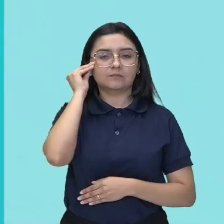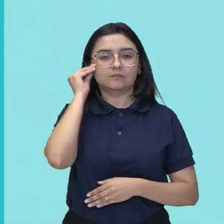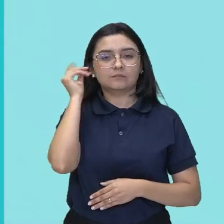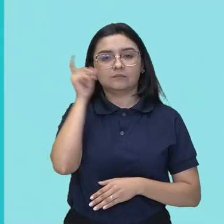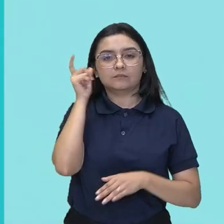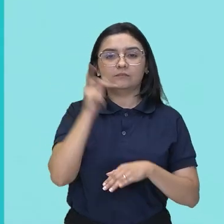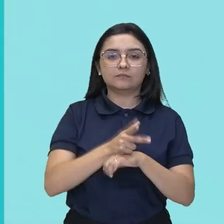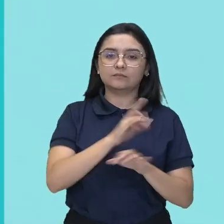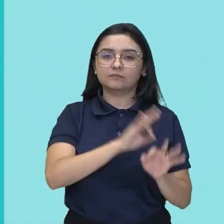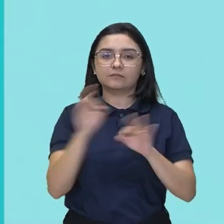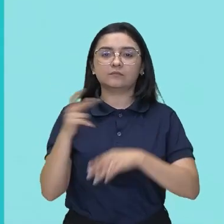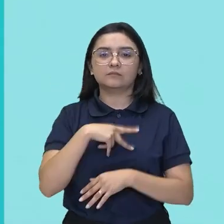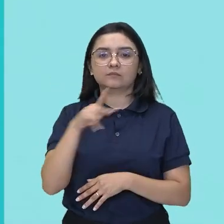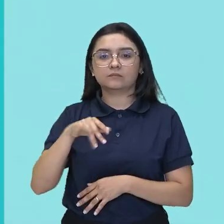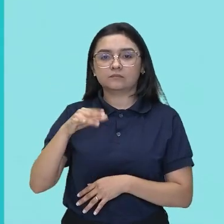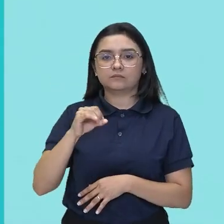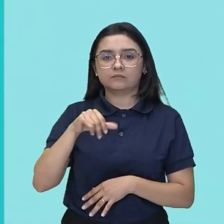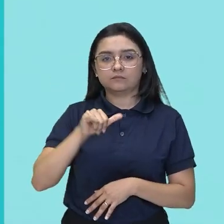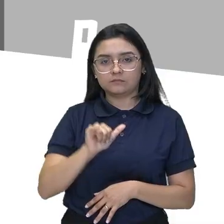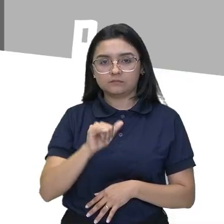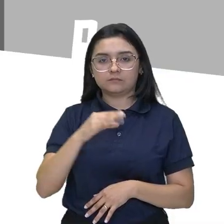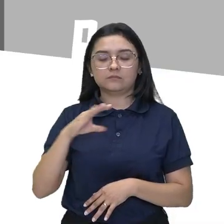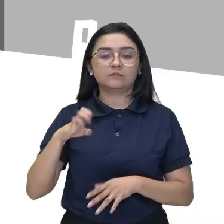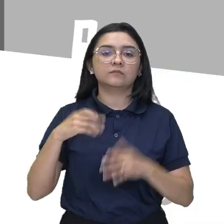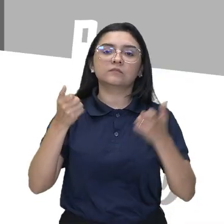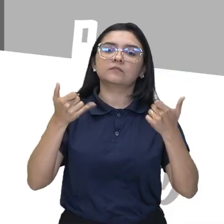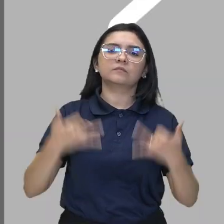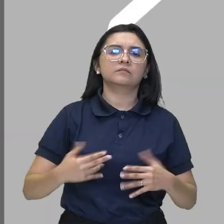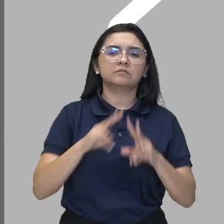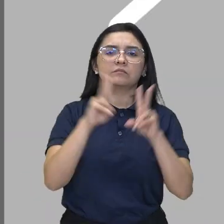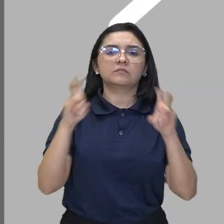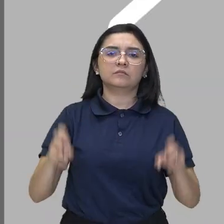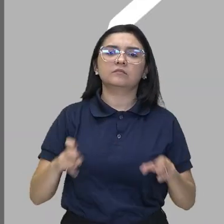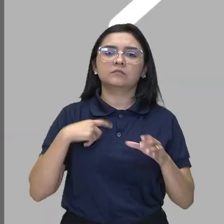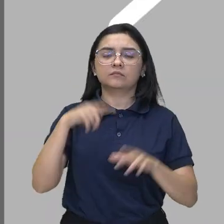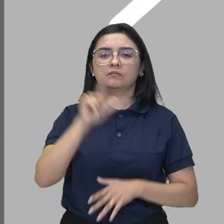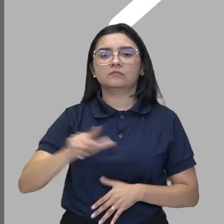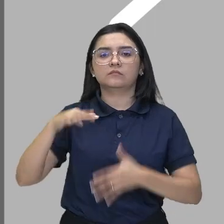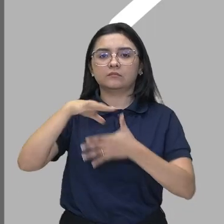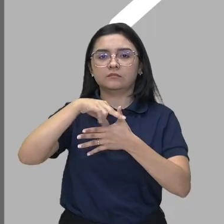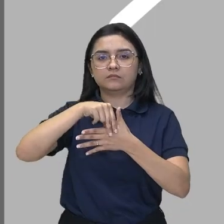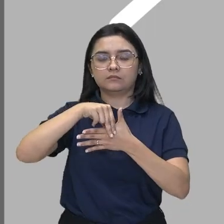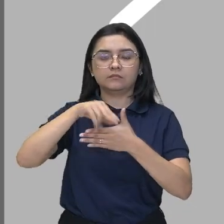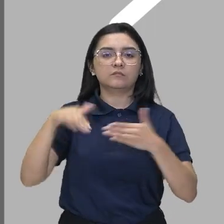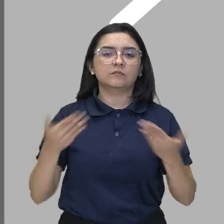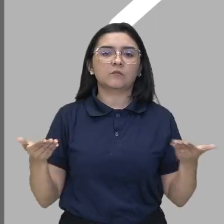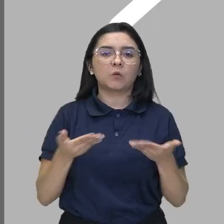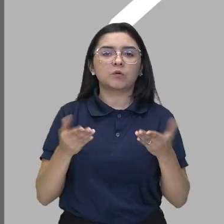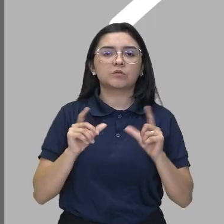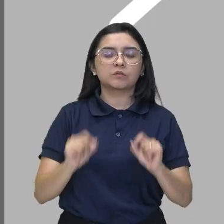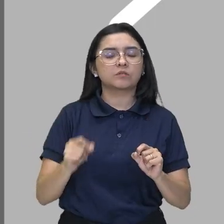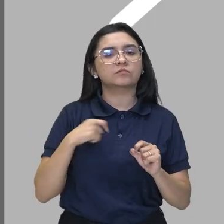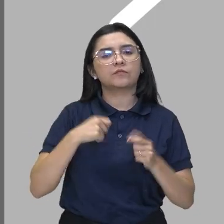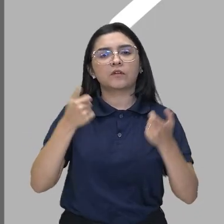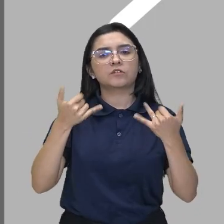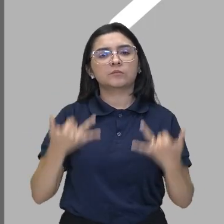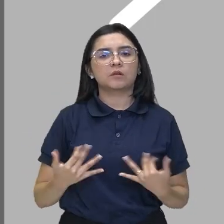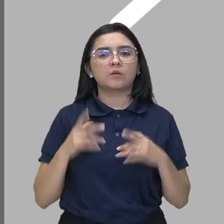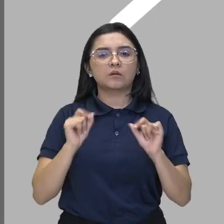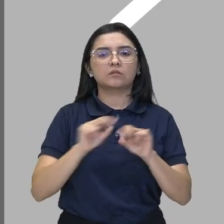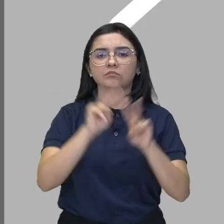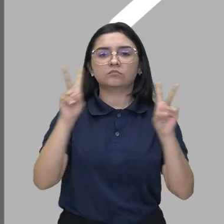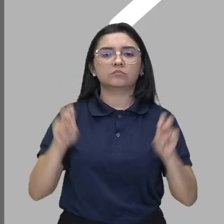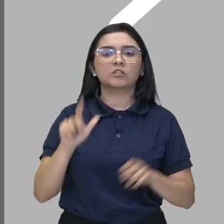conversar com a gente um pouco sobre a literatura de cordel. Olá, pessoal, tudo bem com vocês? Hoje a gente vai conversar sobre